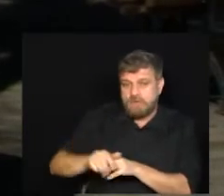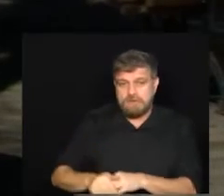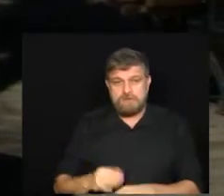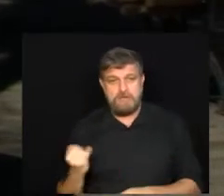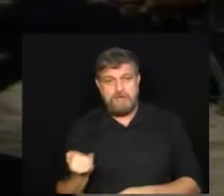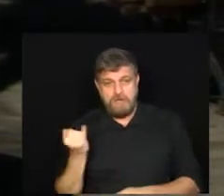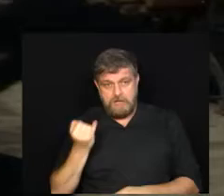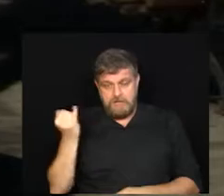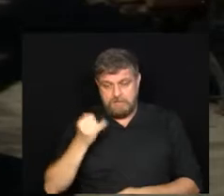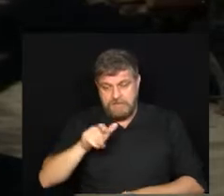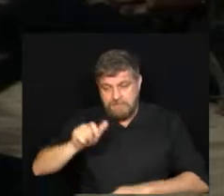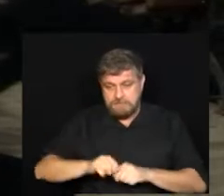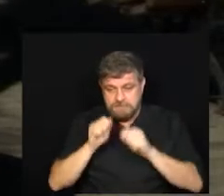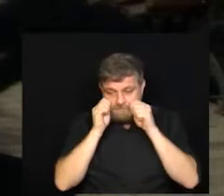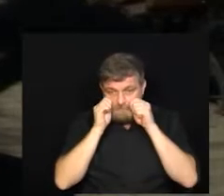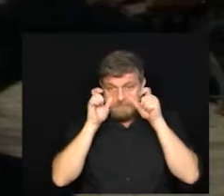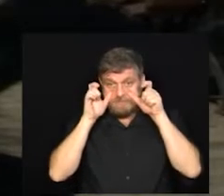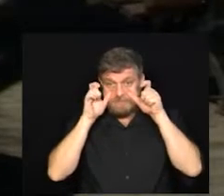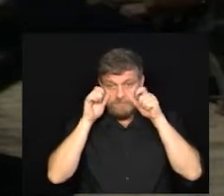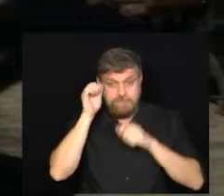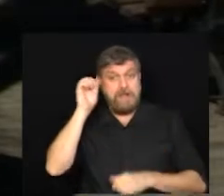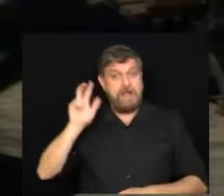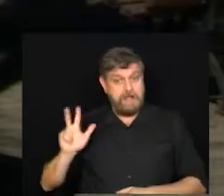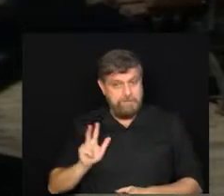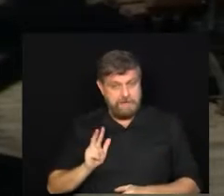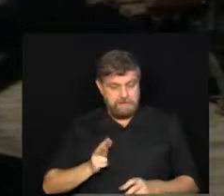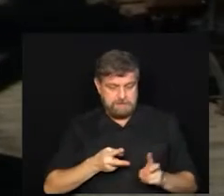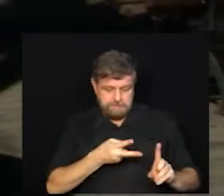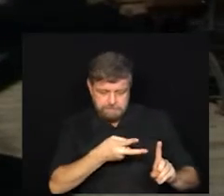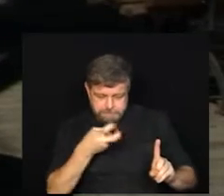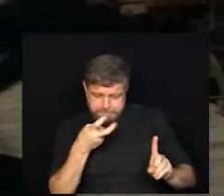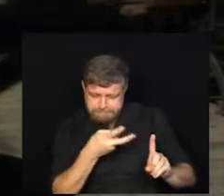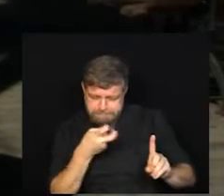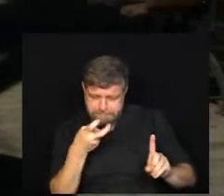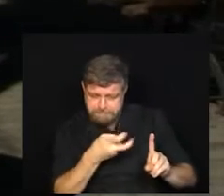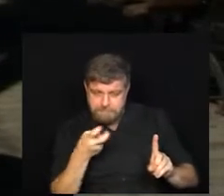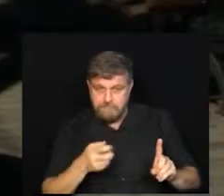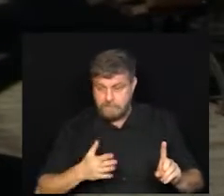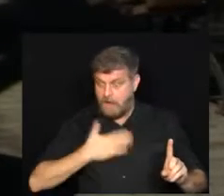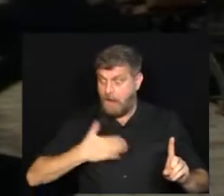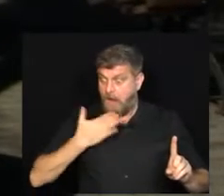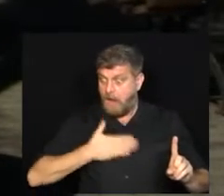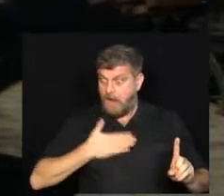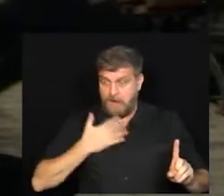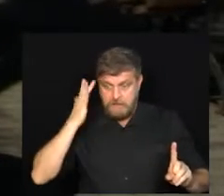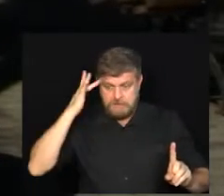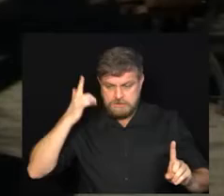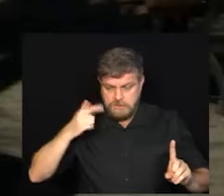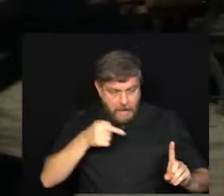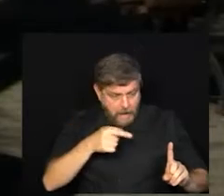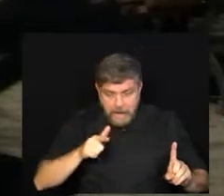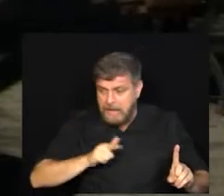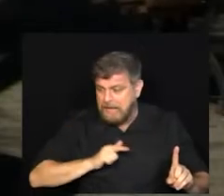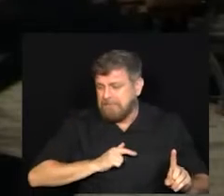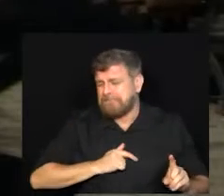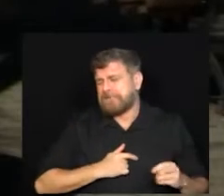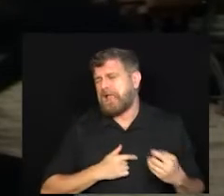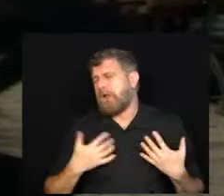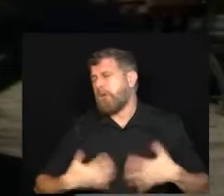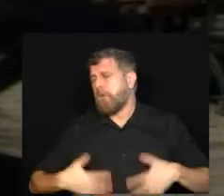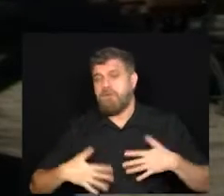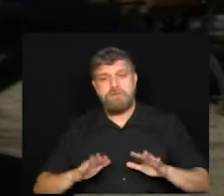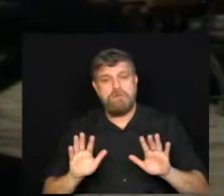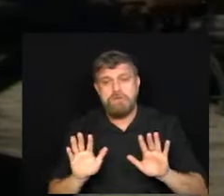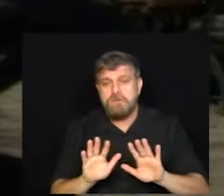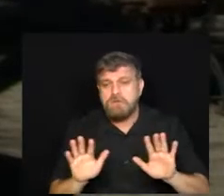importante alertar as pessoas para que elas observem esses sintomas, mas também não alarmar para que elas achem que se tem esses sintomas, necessariamente é